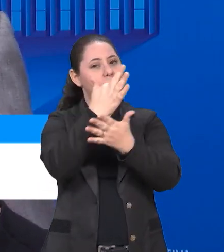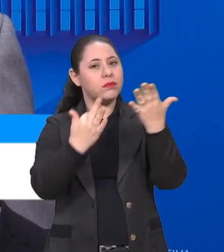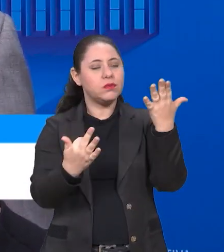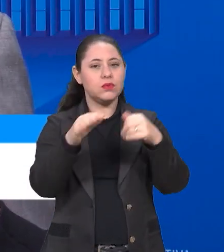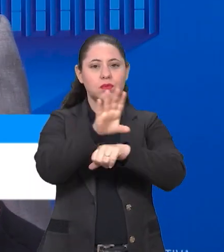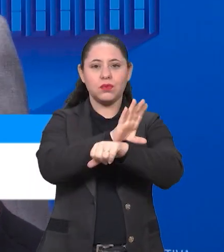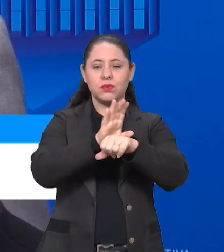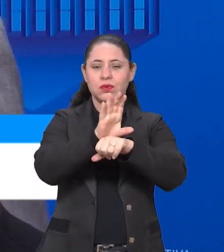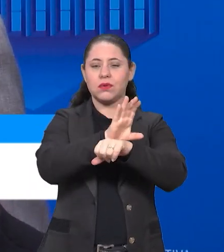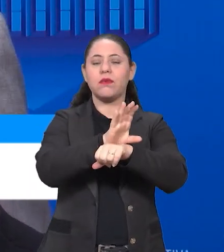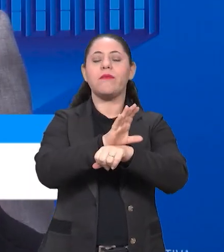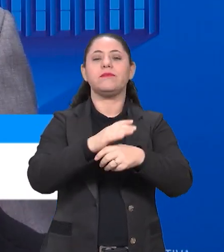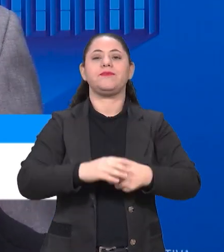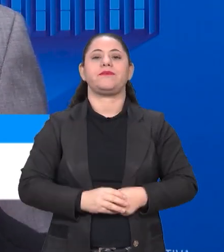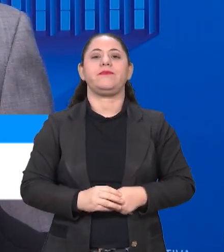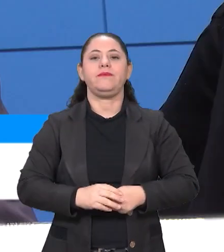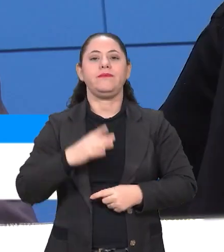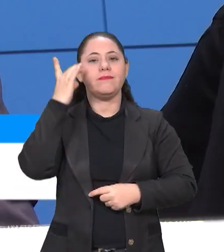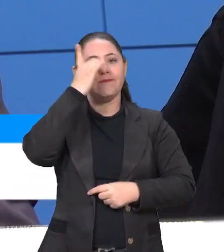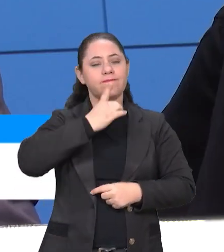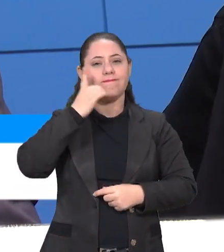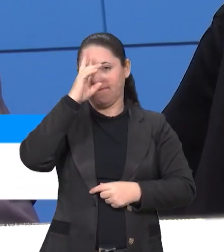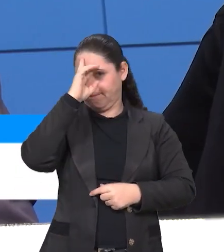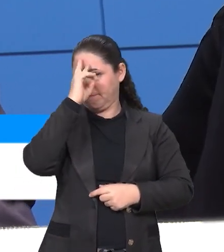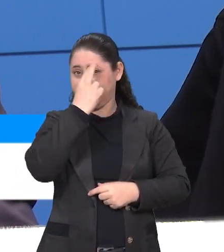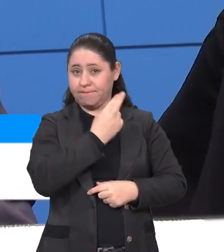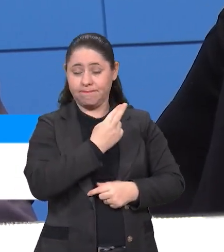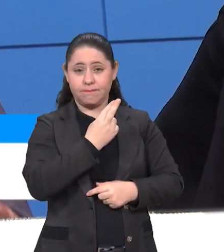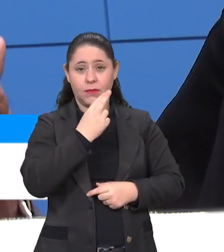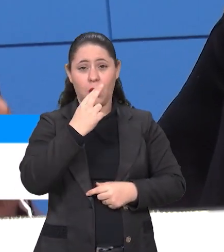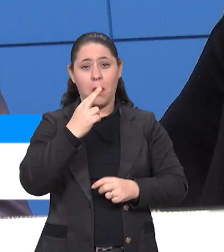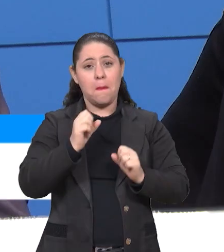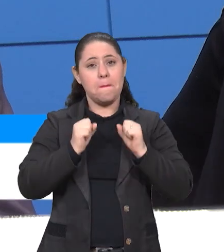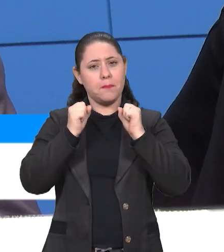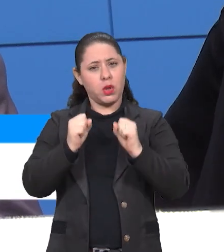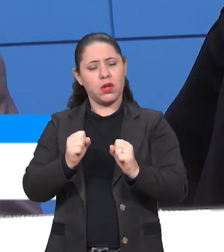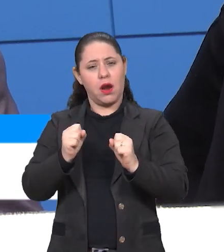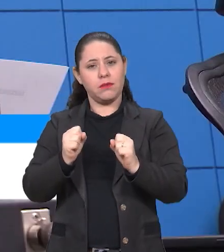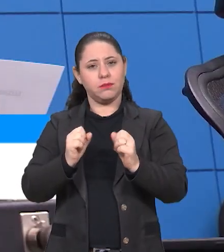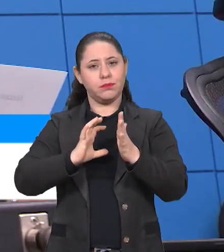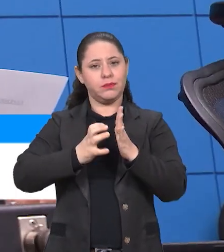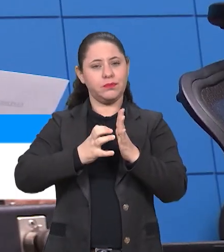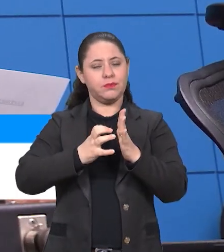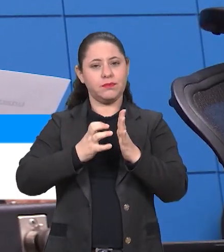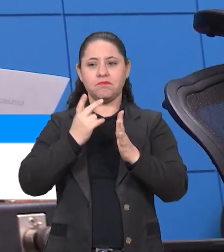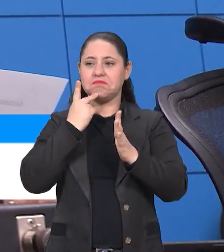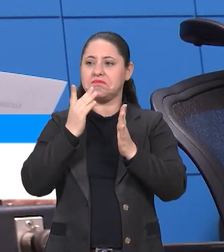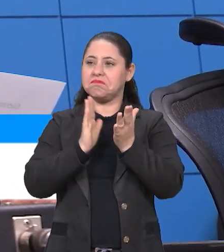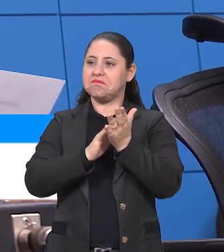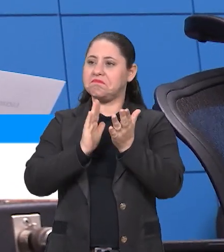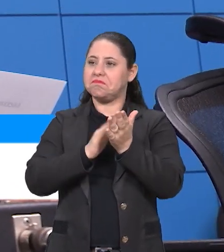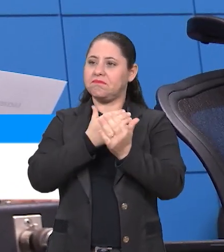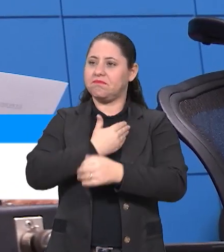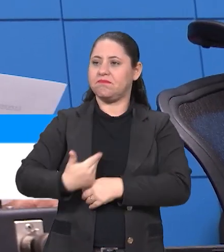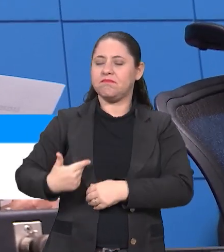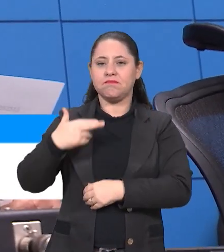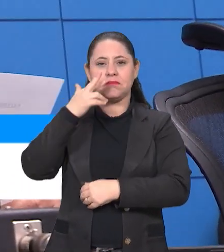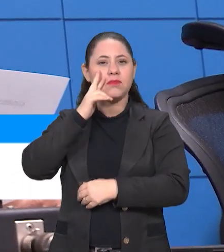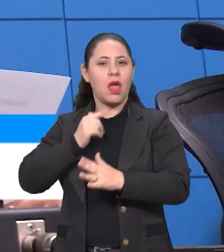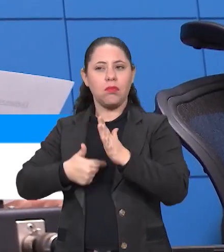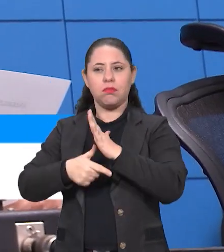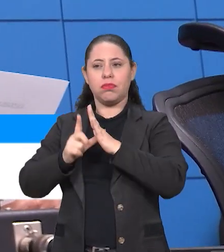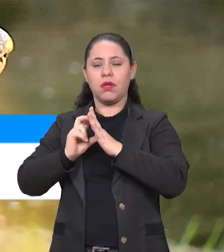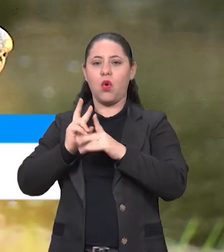no texto constitucional assim inserido. O deputado Rinaldo Modesto, do Podemos, parabenizou o governo do estado por ter